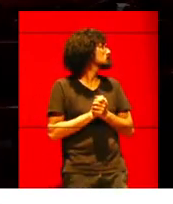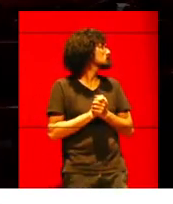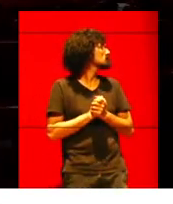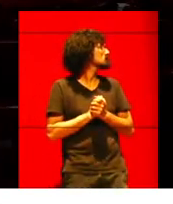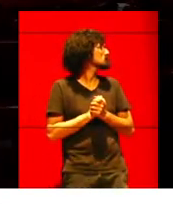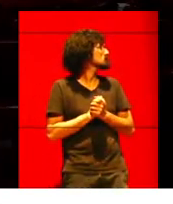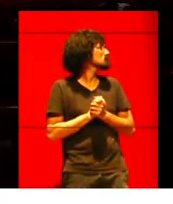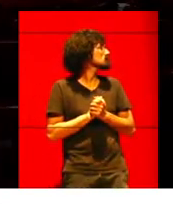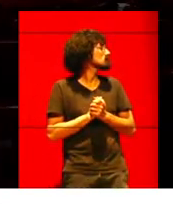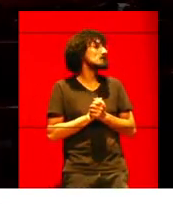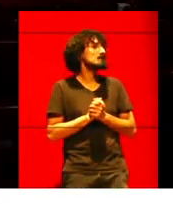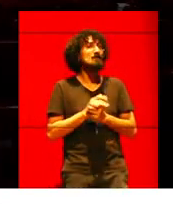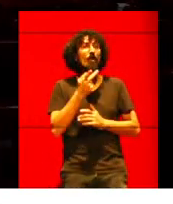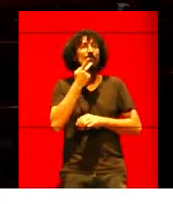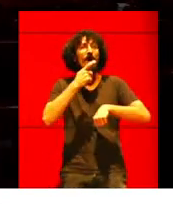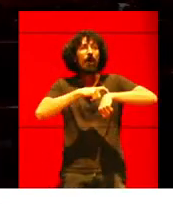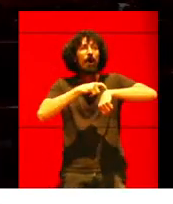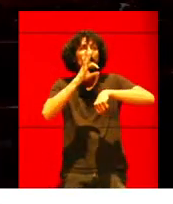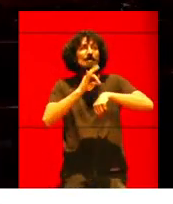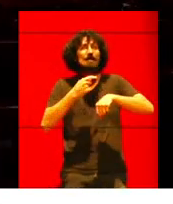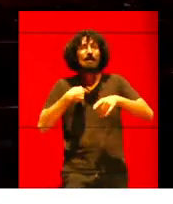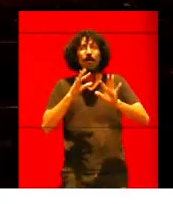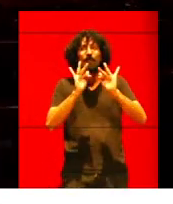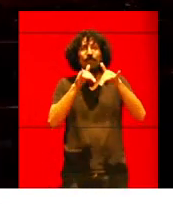Vocês falam quando eu tiver que sair.